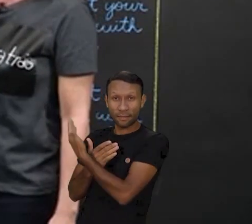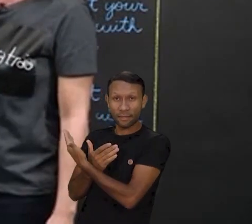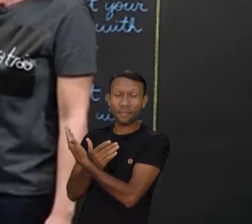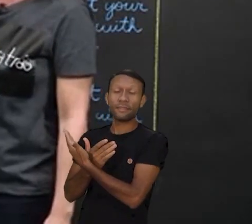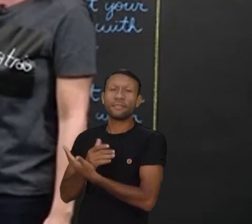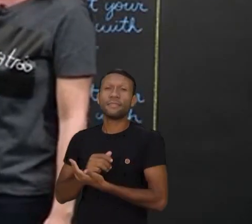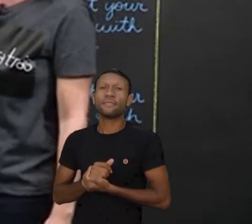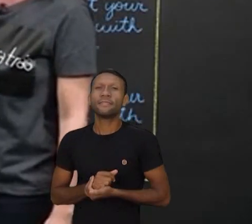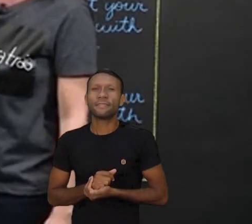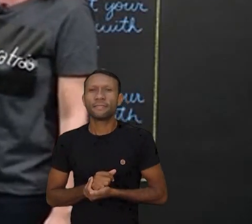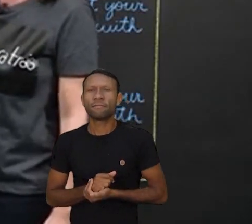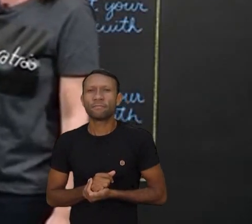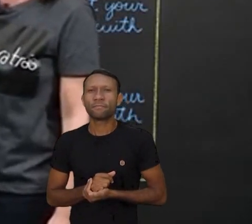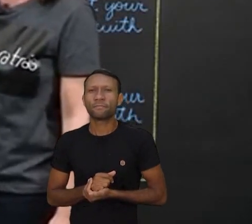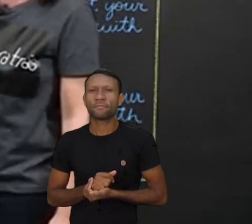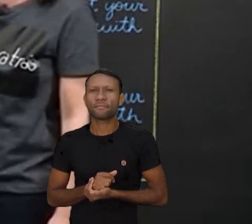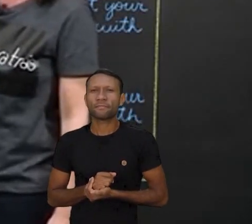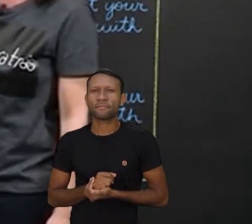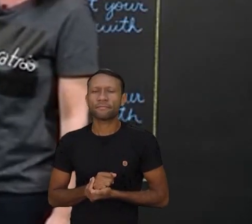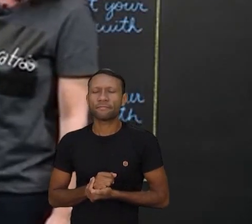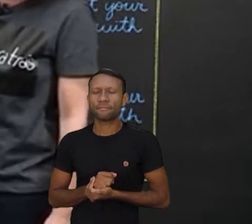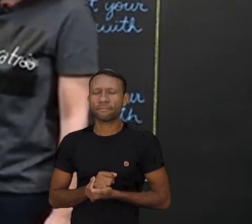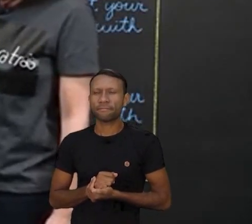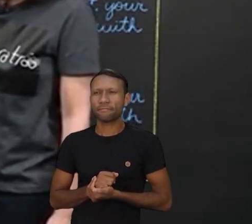wave back at someone